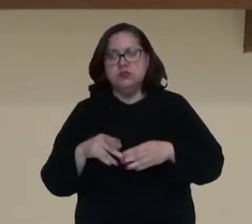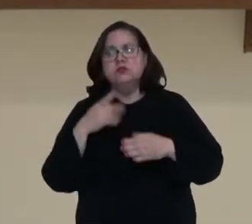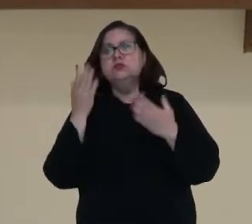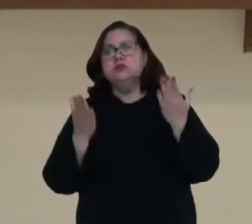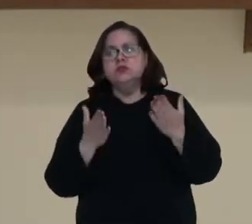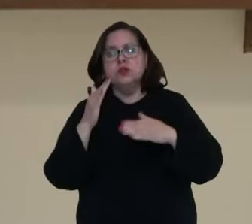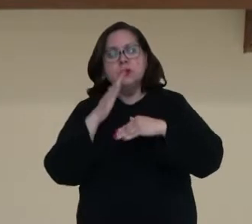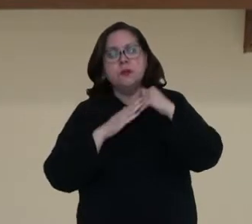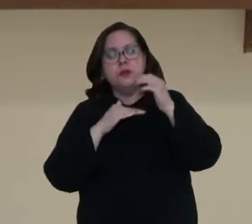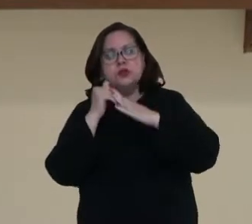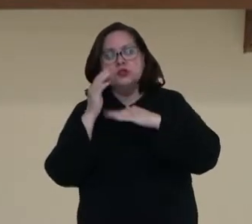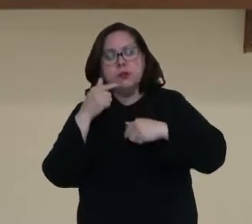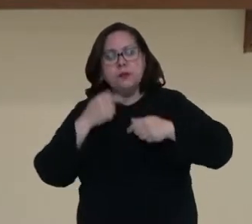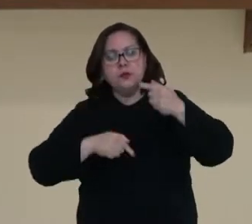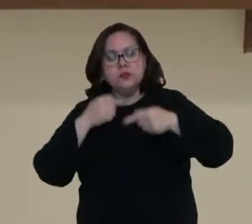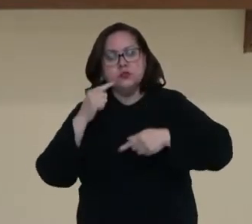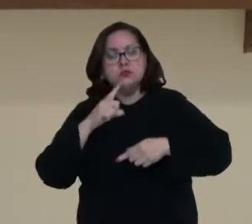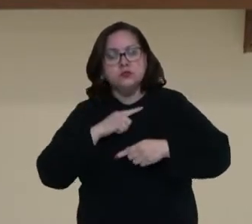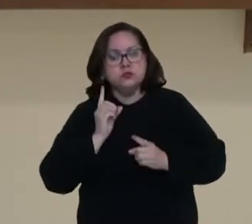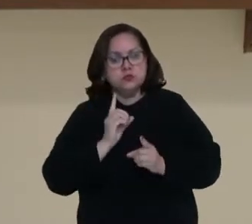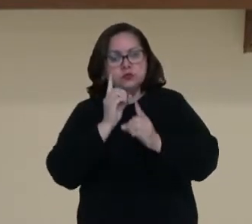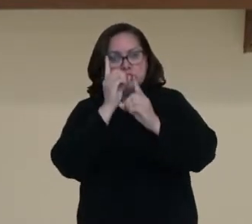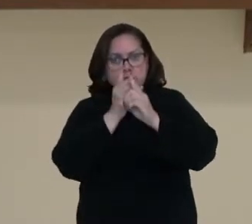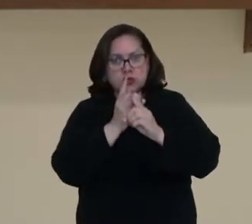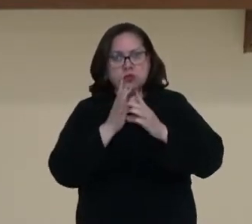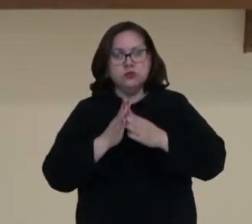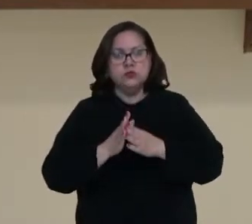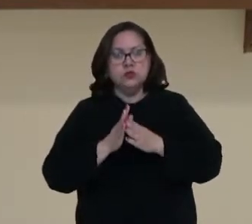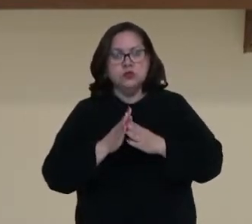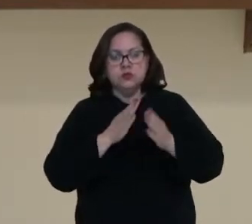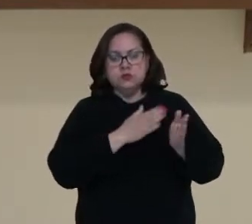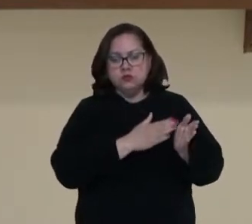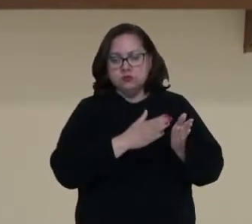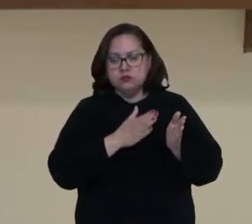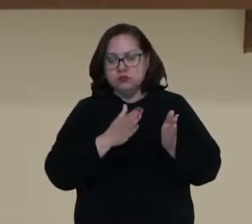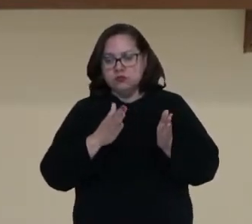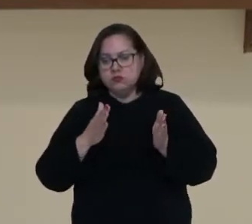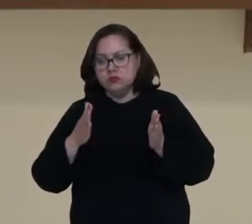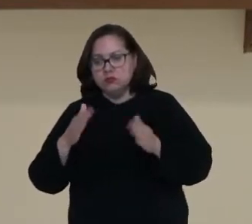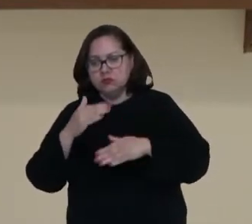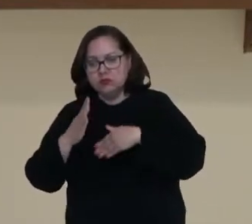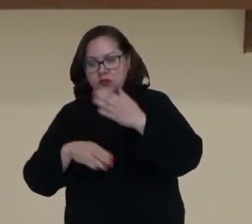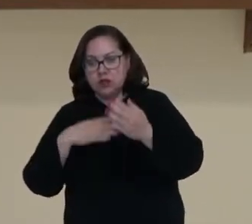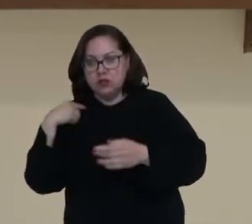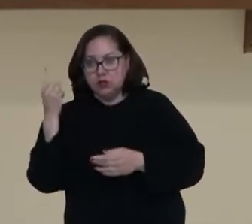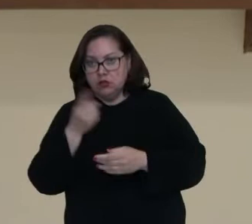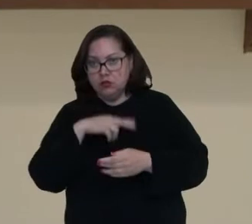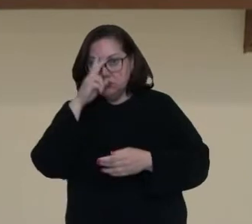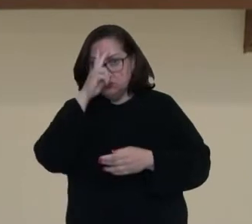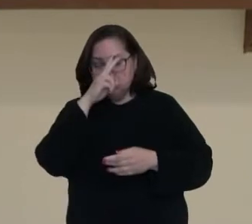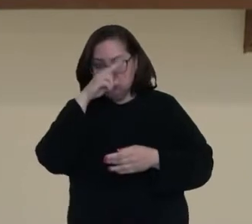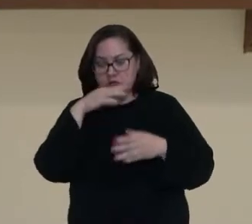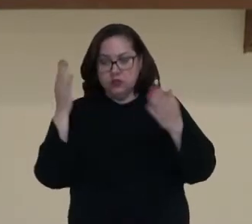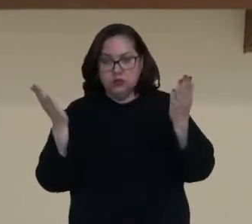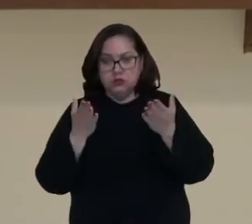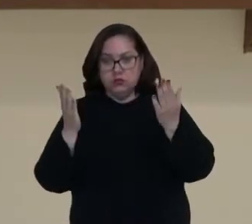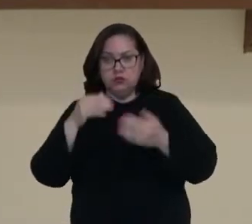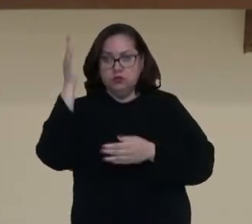uma prática política que nós encontramos ao longo até da nossa história atual do